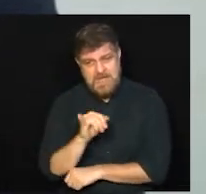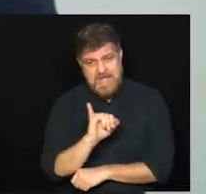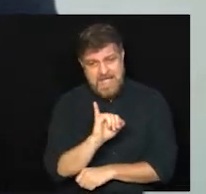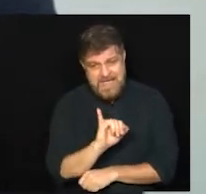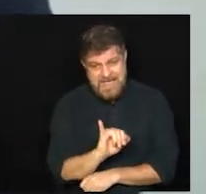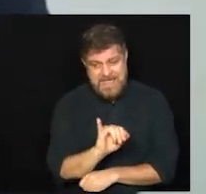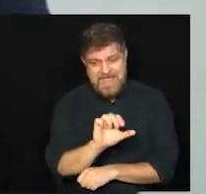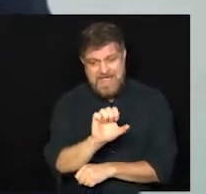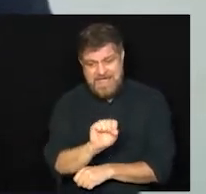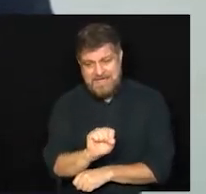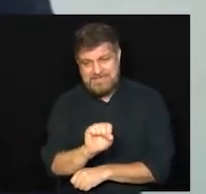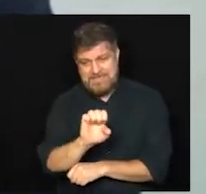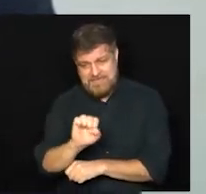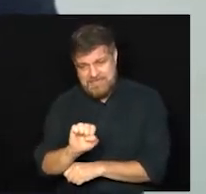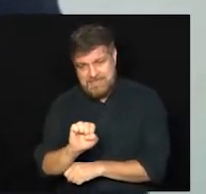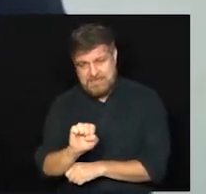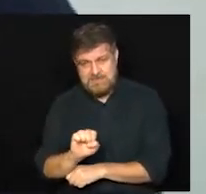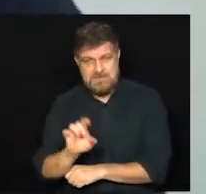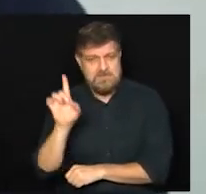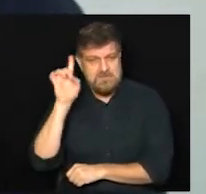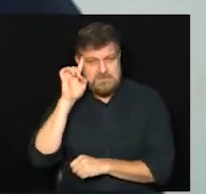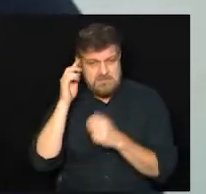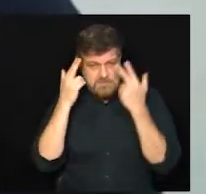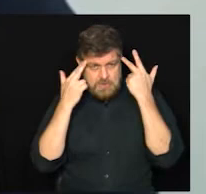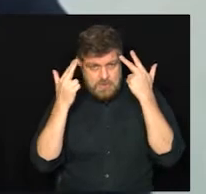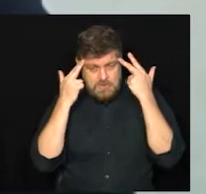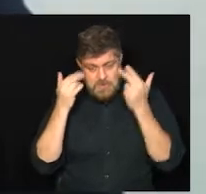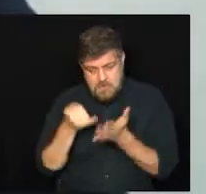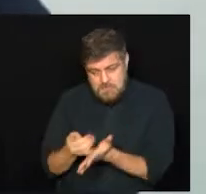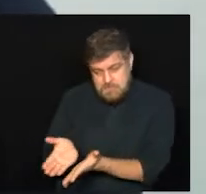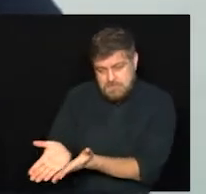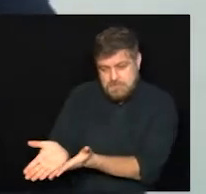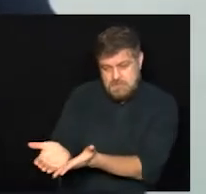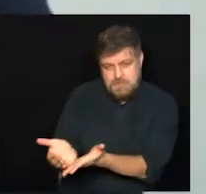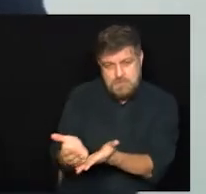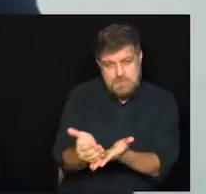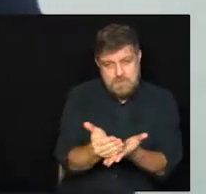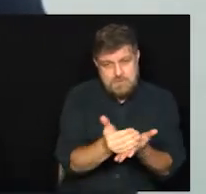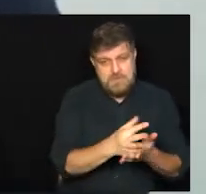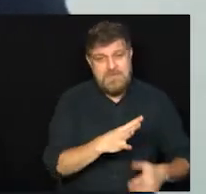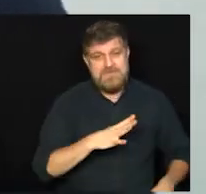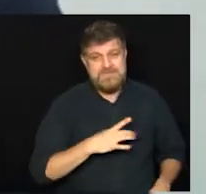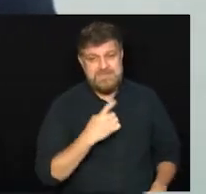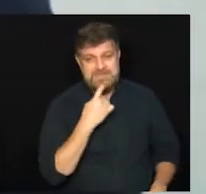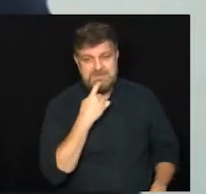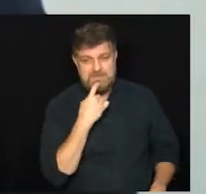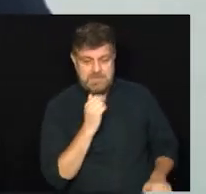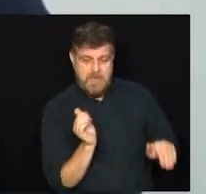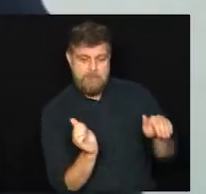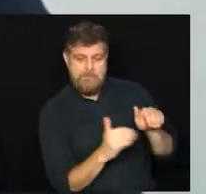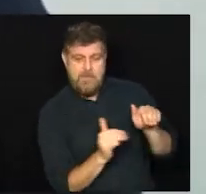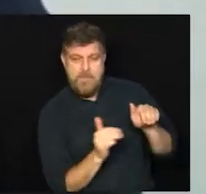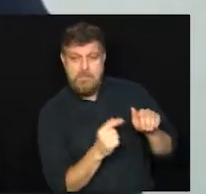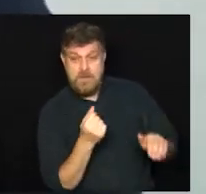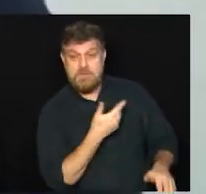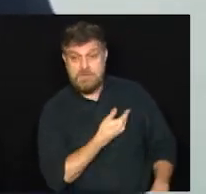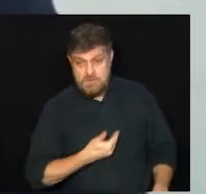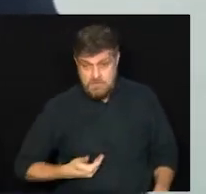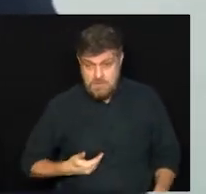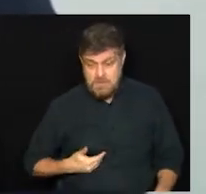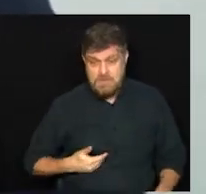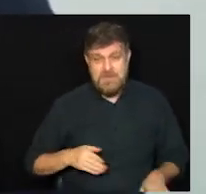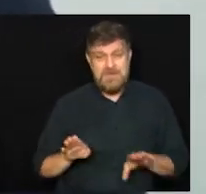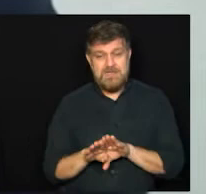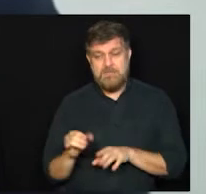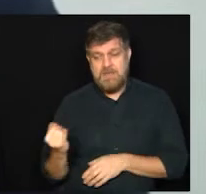né, em condições normais, né, é um setor que contribui muito com o ISS de Campinas, e também é um setor bastante importante na parte